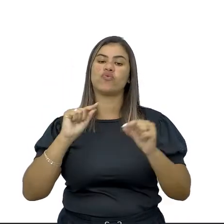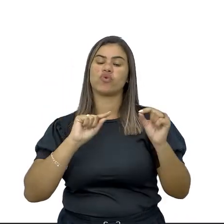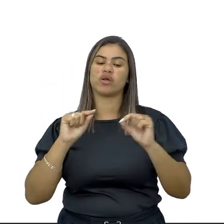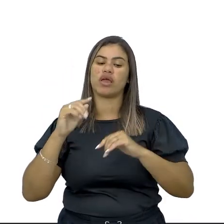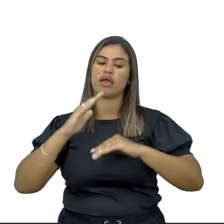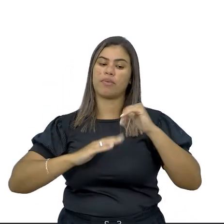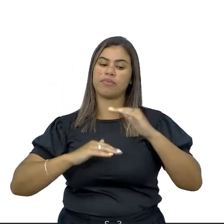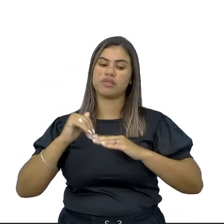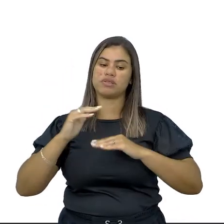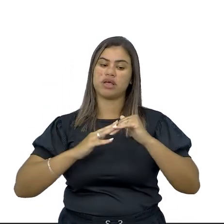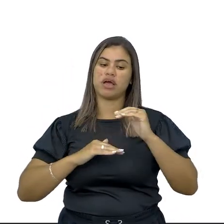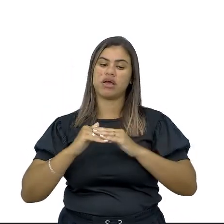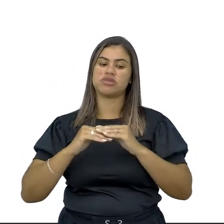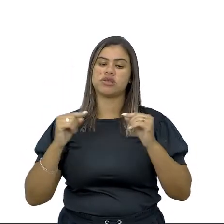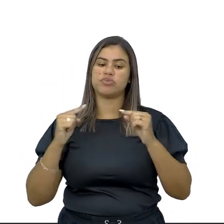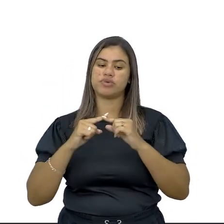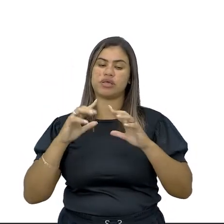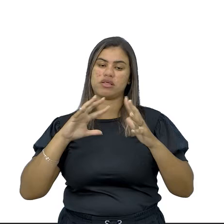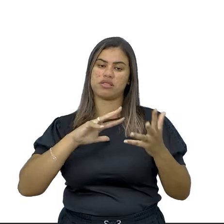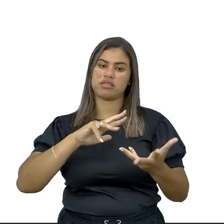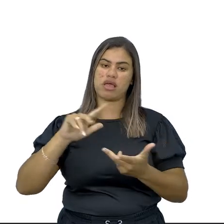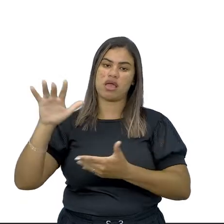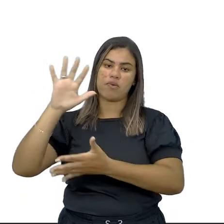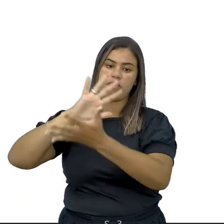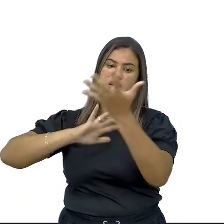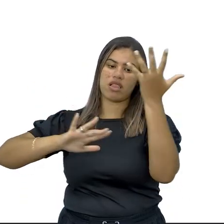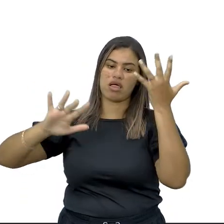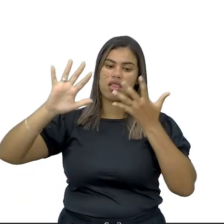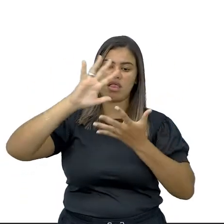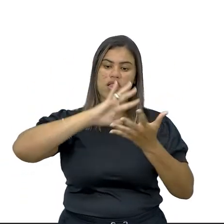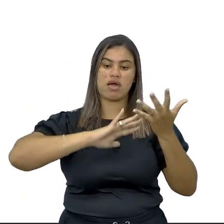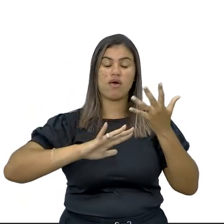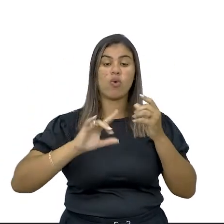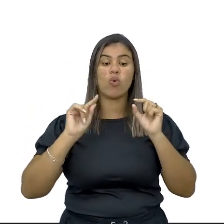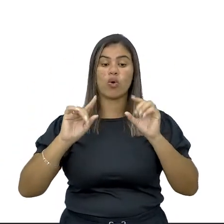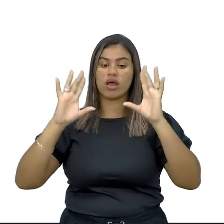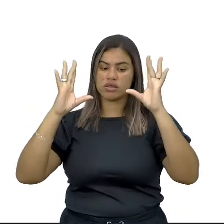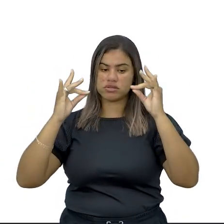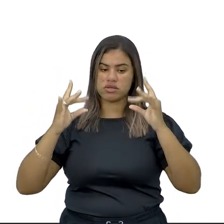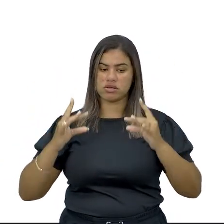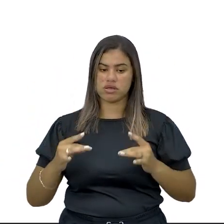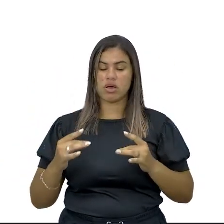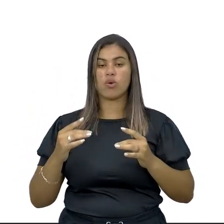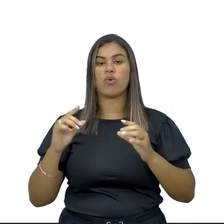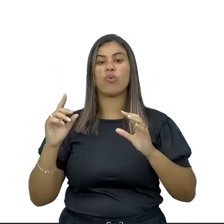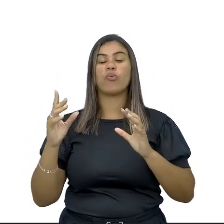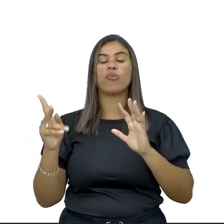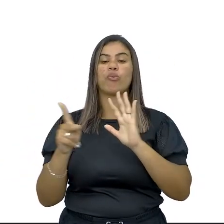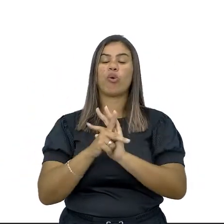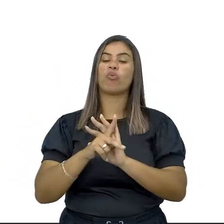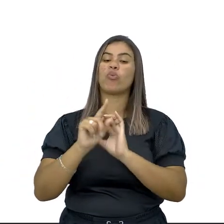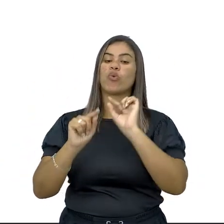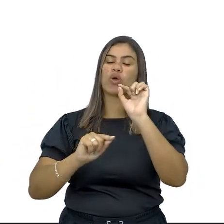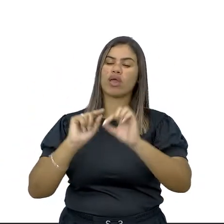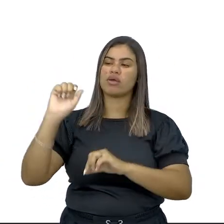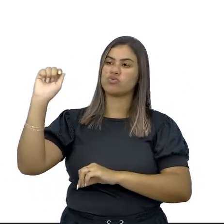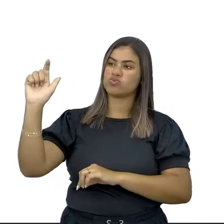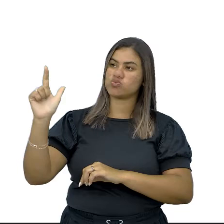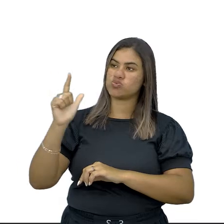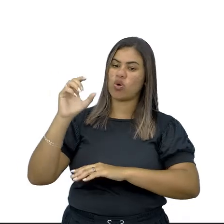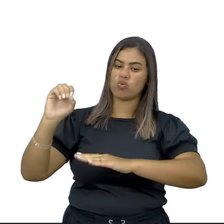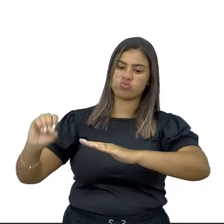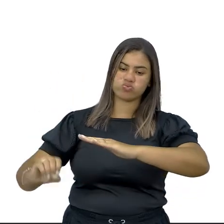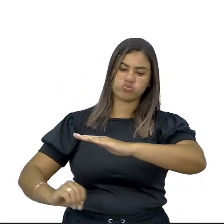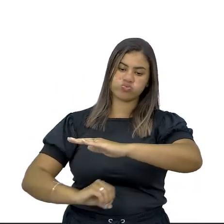à unidade temática Terra e Universo, com a proposta de descrever o ciclo evolutivo do Sol, né, nascimento, vida